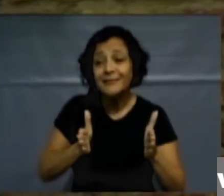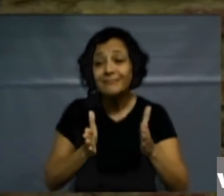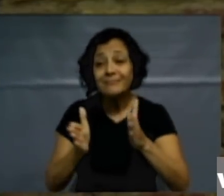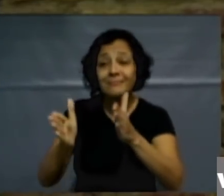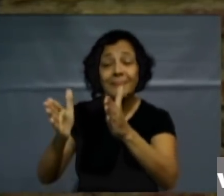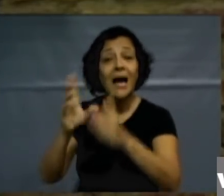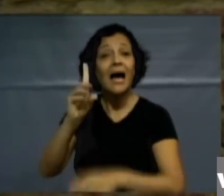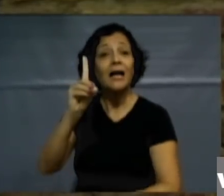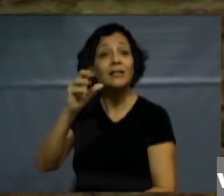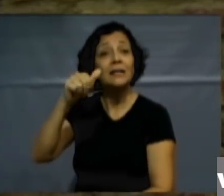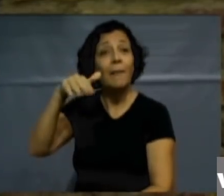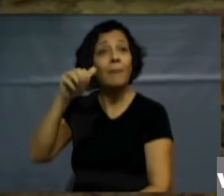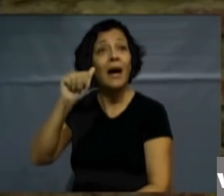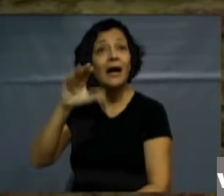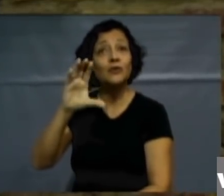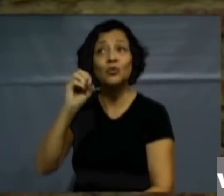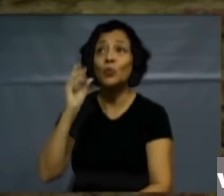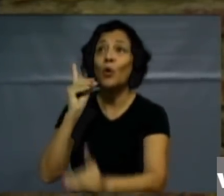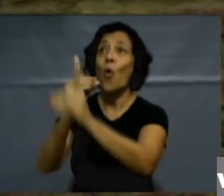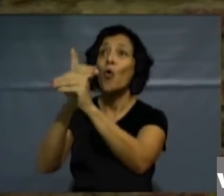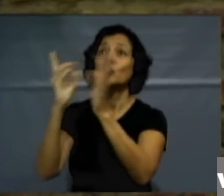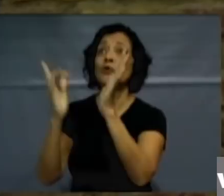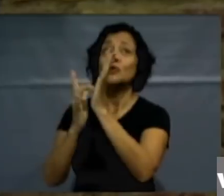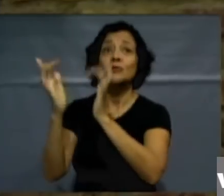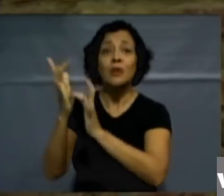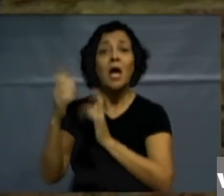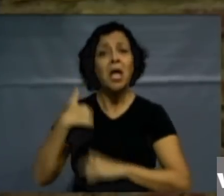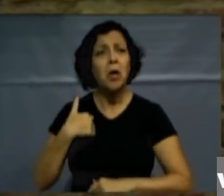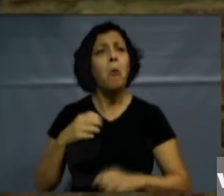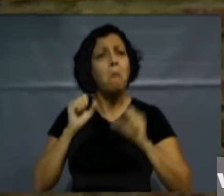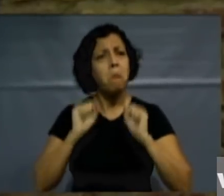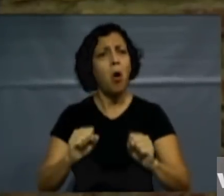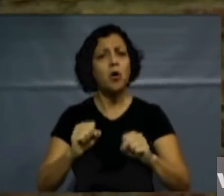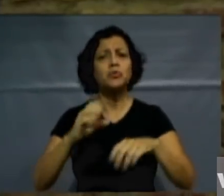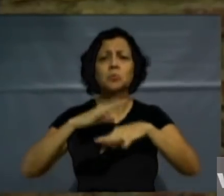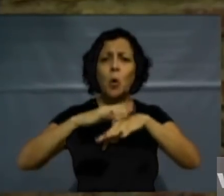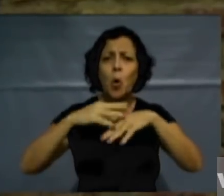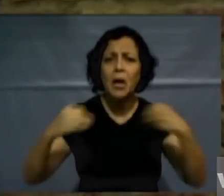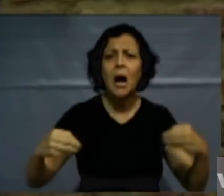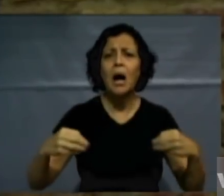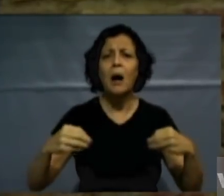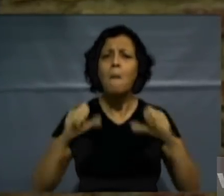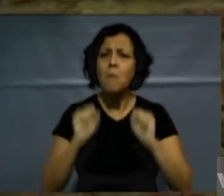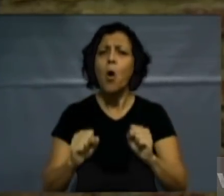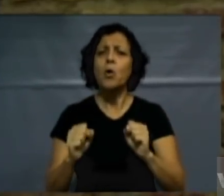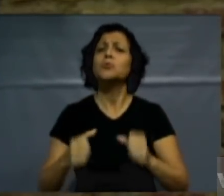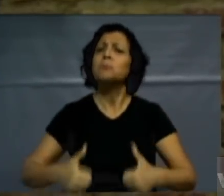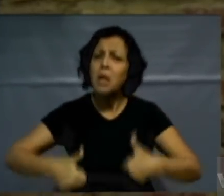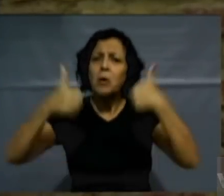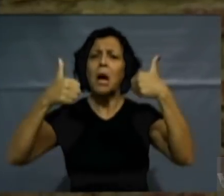eu posso também me curar, eu posso também me melhorar.